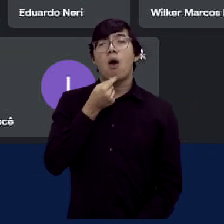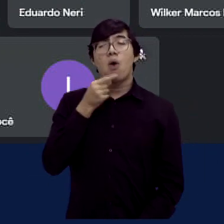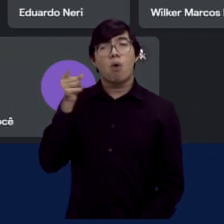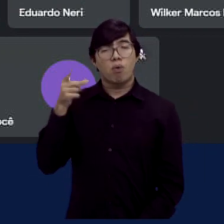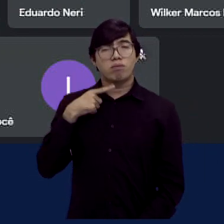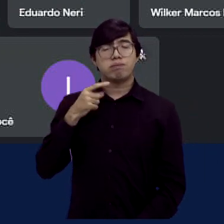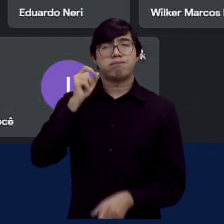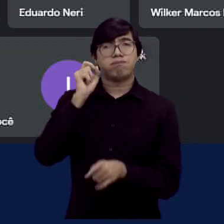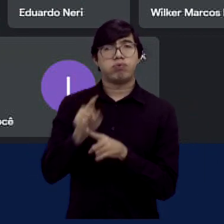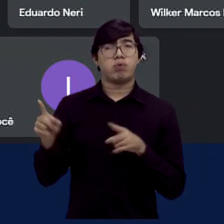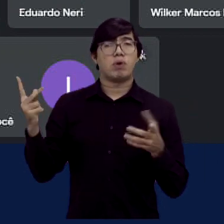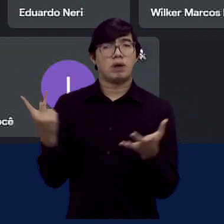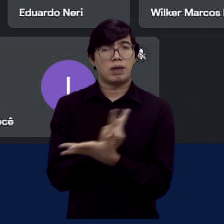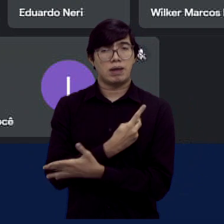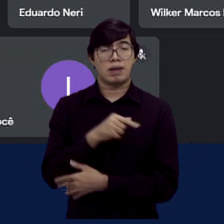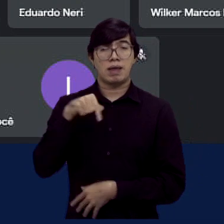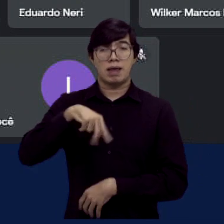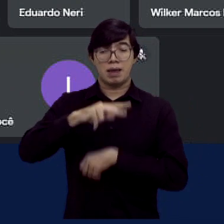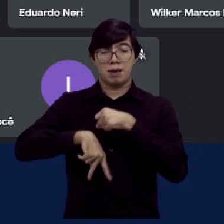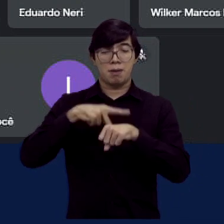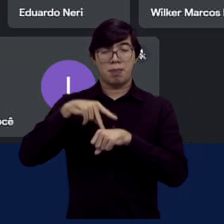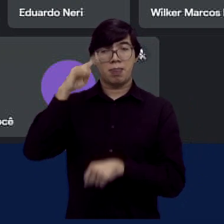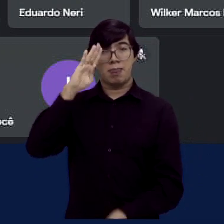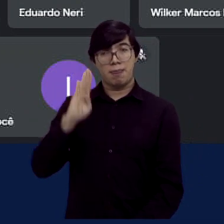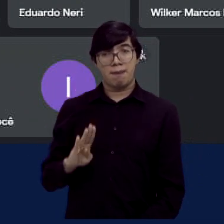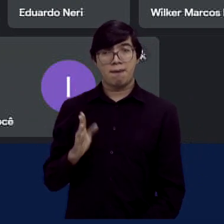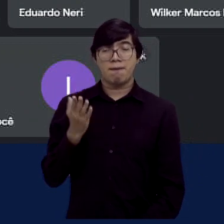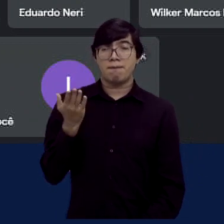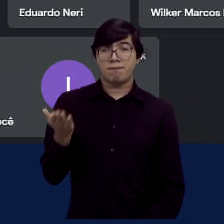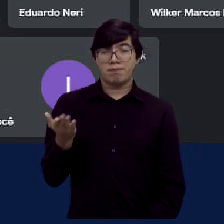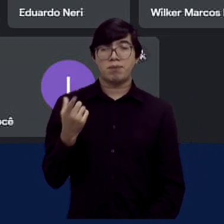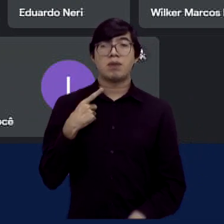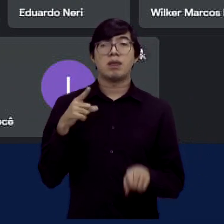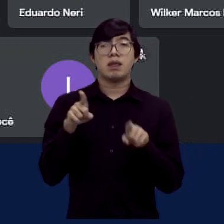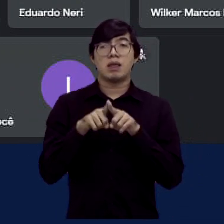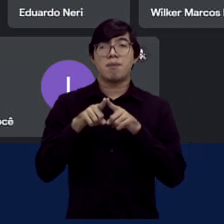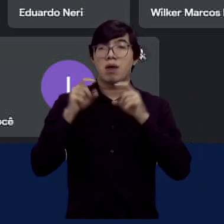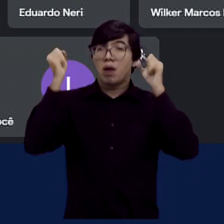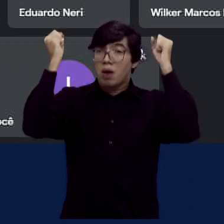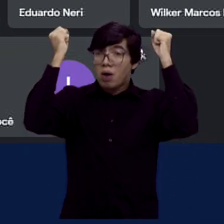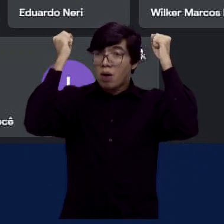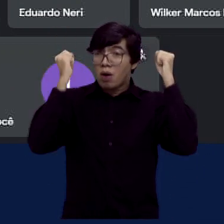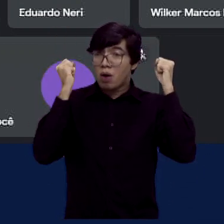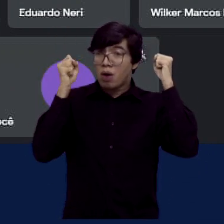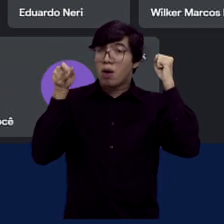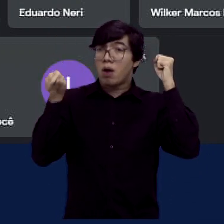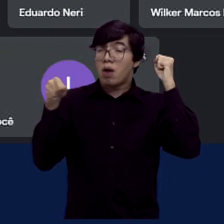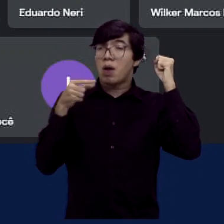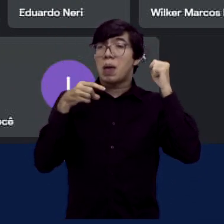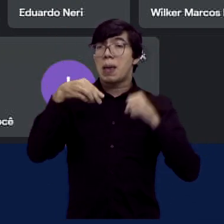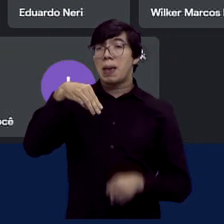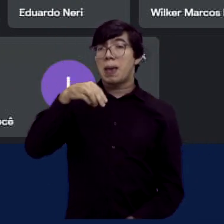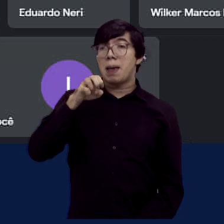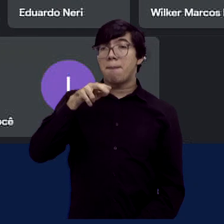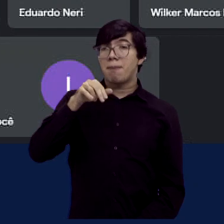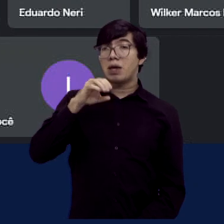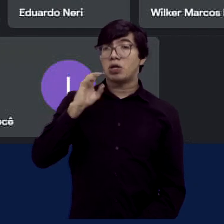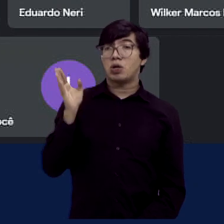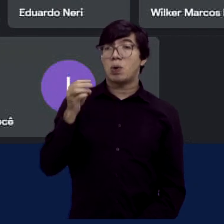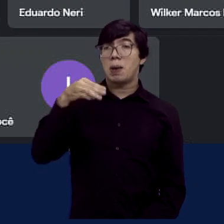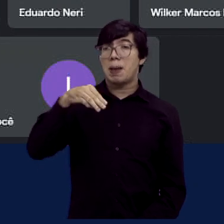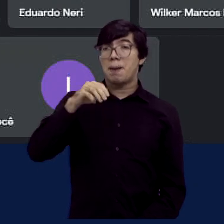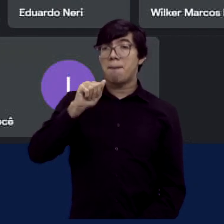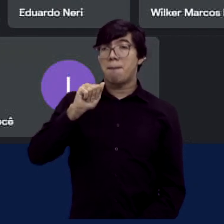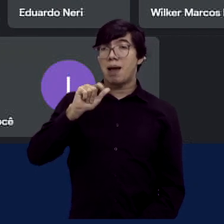e política no Brasil, Ziraldo, criador do Menino Maluquinho, foi o editor da revista Bundas. Foi editor também